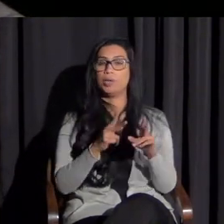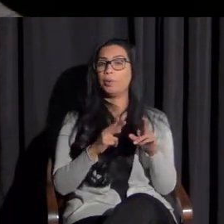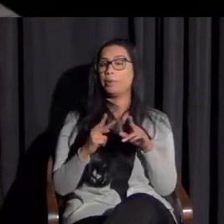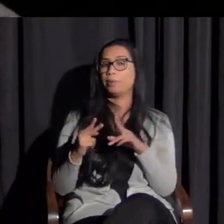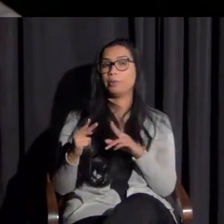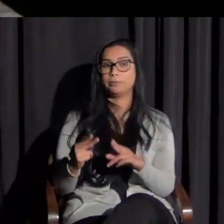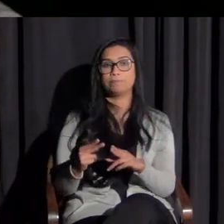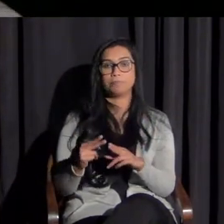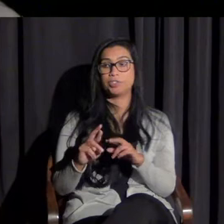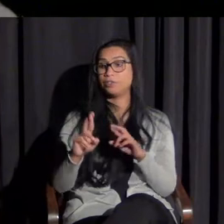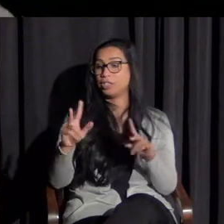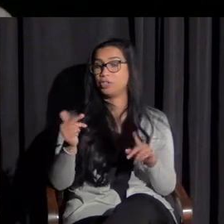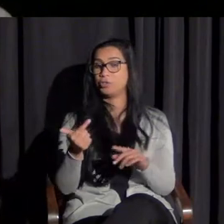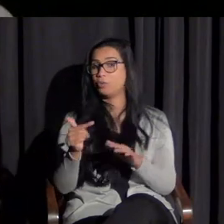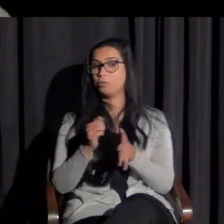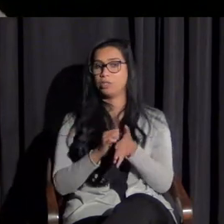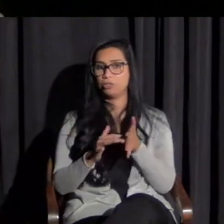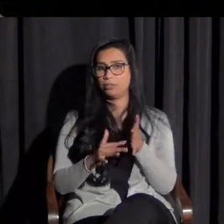né? Então,